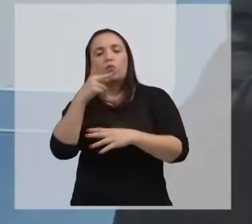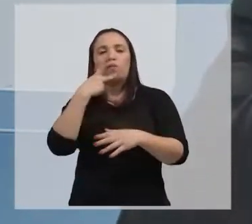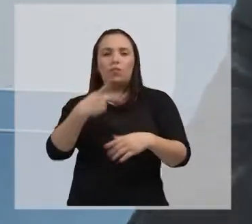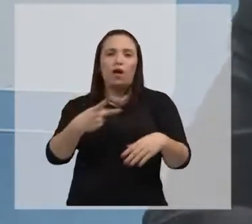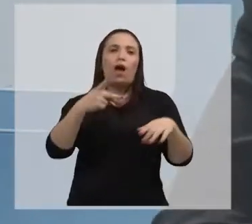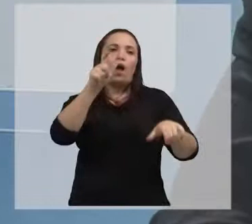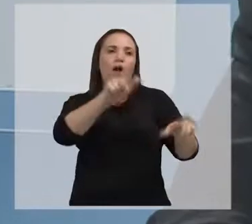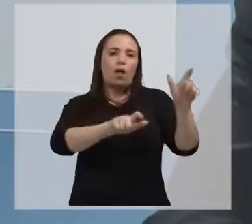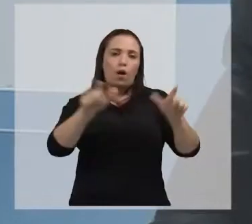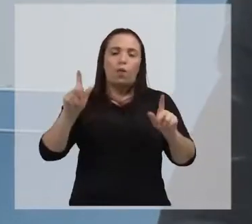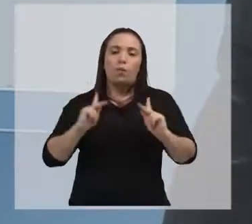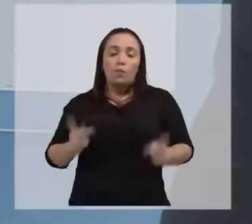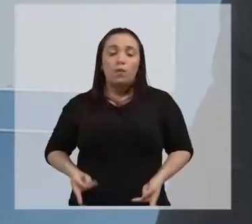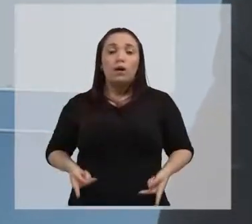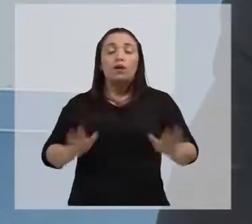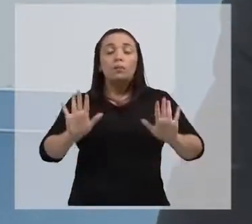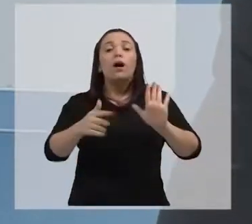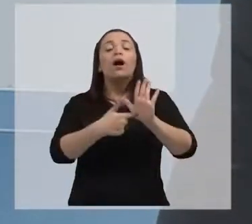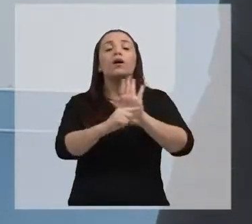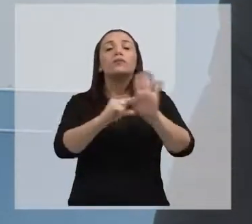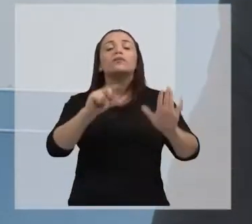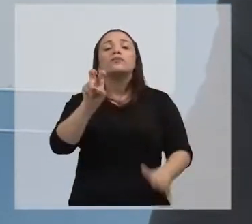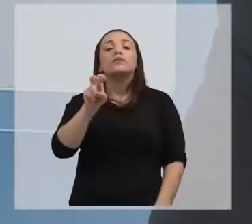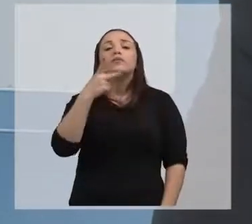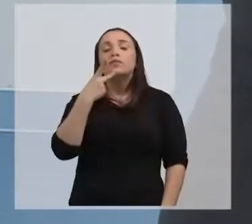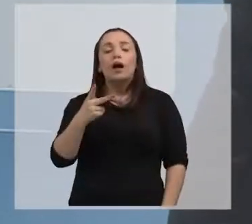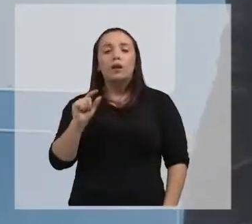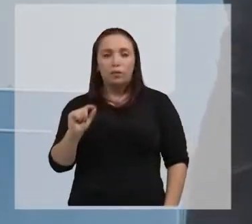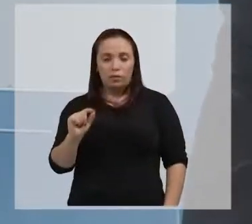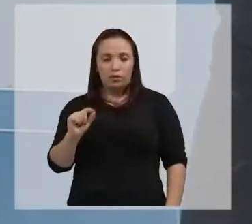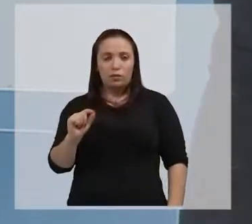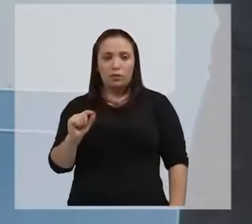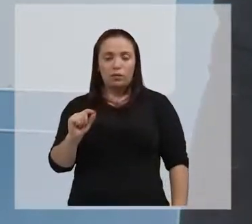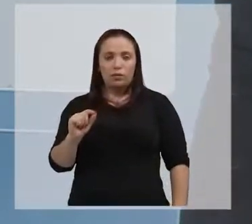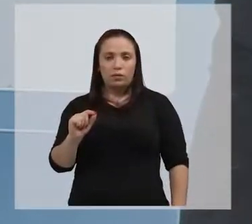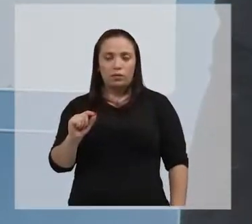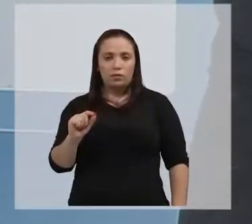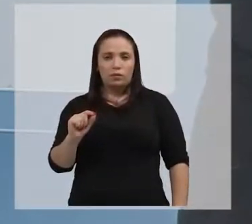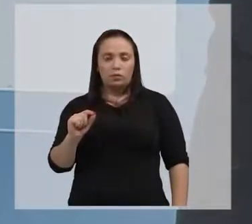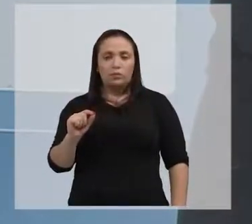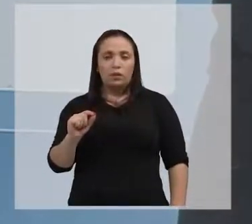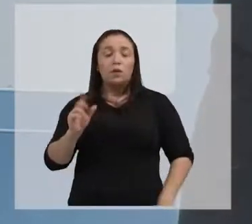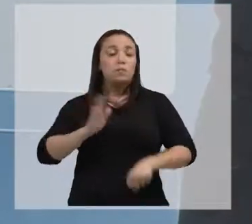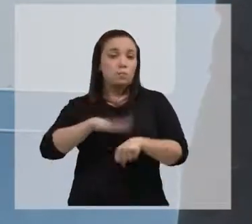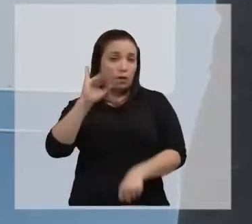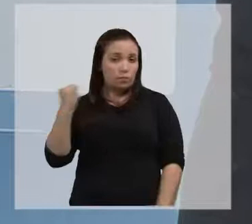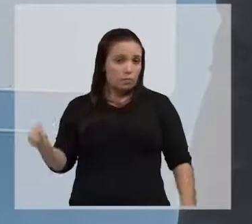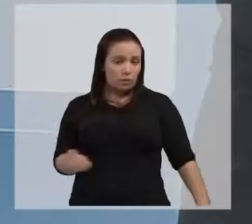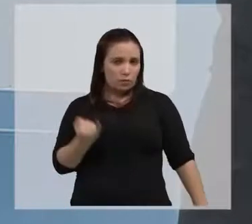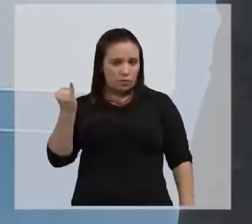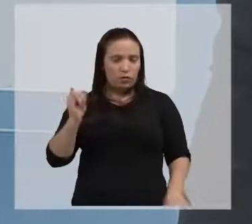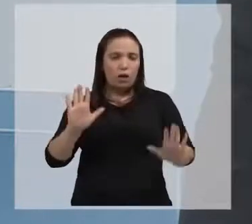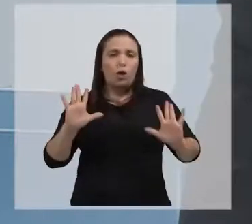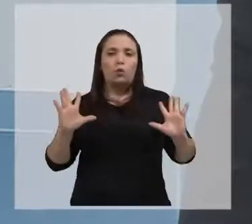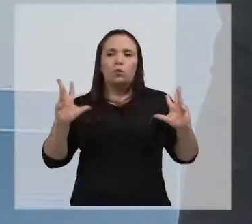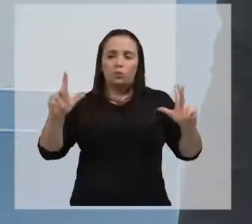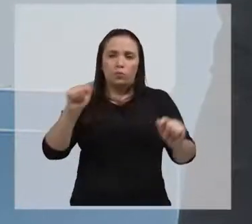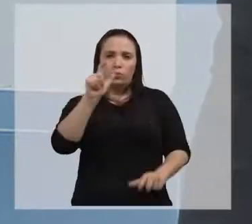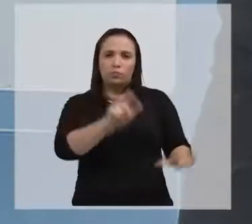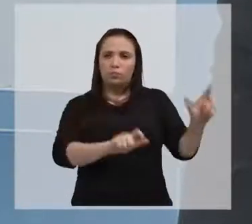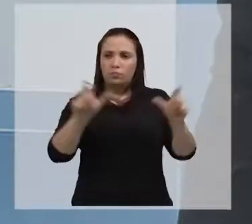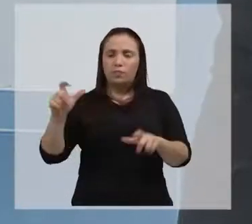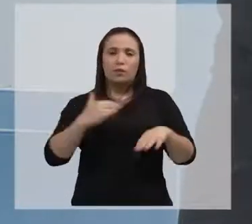artigo 5º. E o artigo 5º diz o seguinte, ó, pra você ter ideia. Só a parte inicial é a mais importante. Todos são iguais perante a